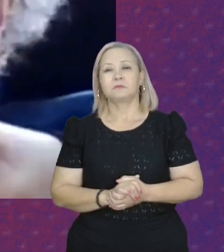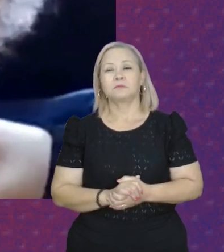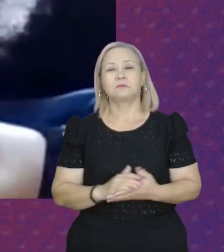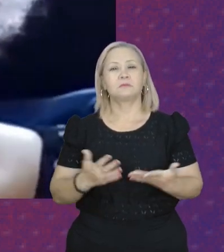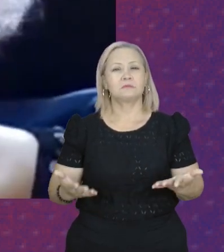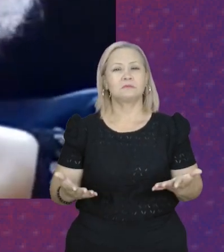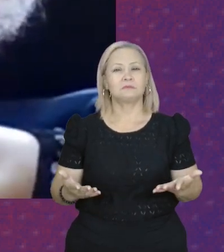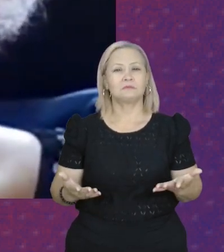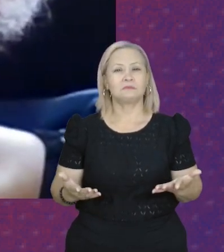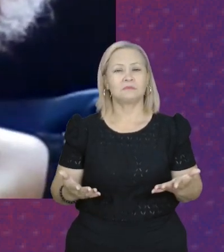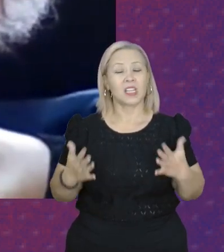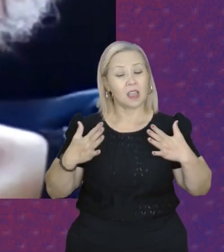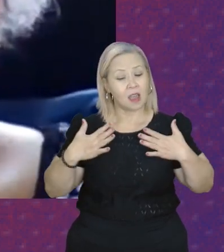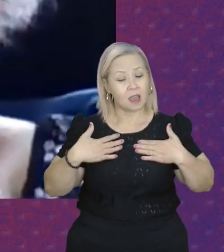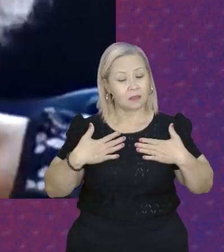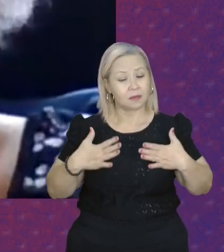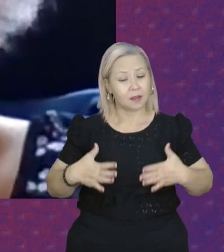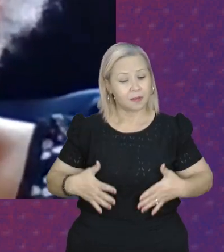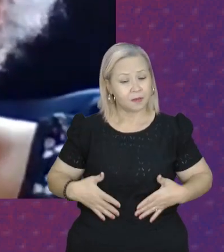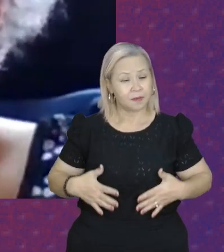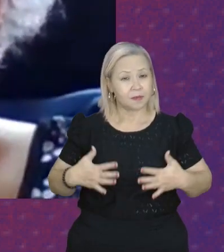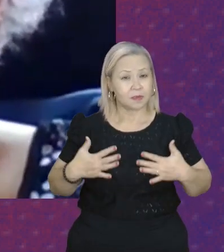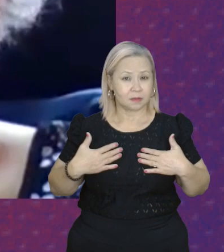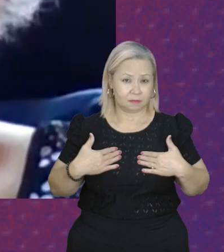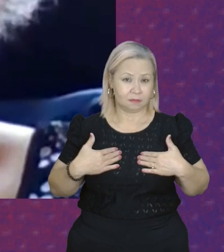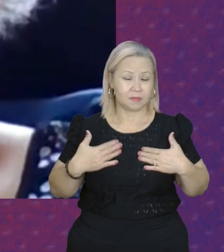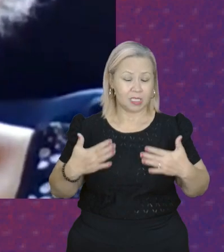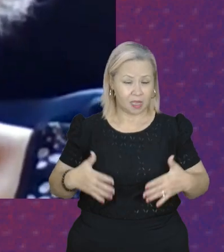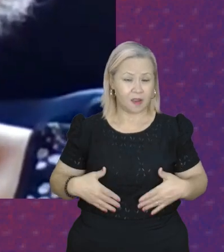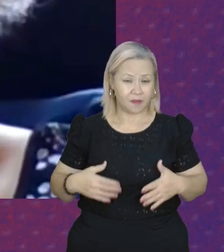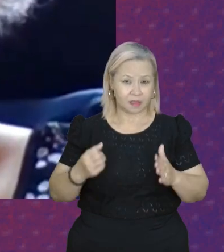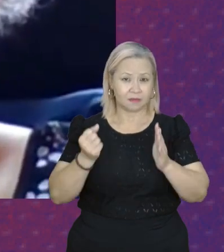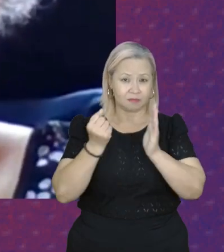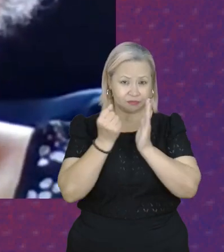Ela é física. A física deixa marca.